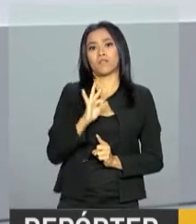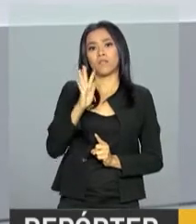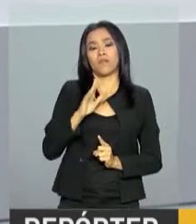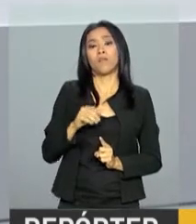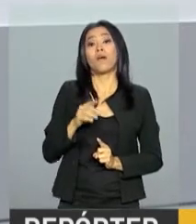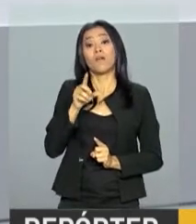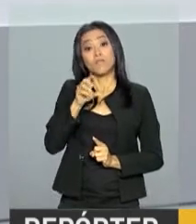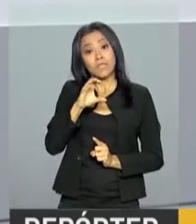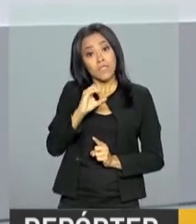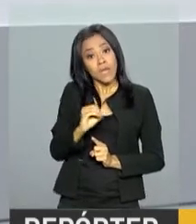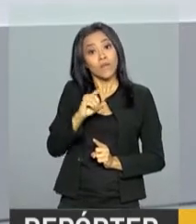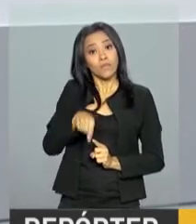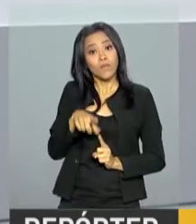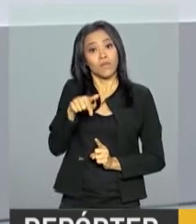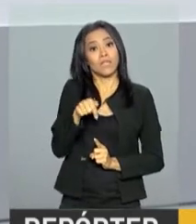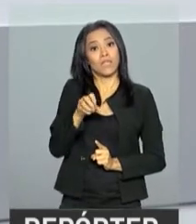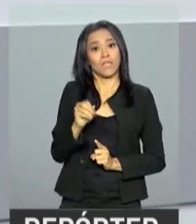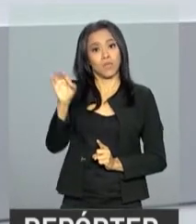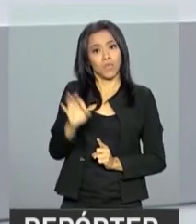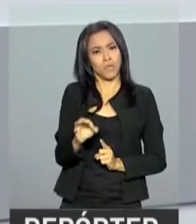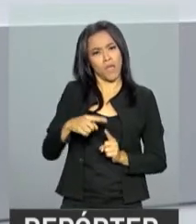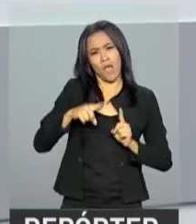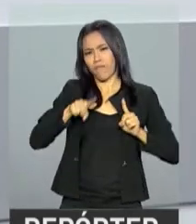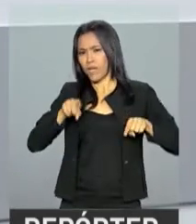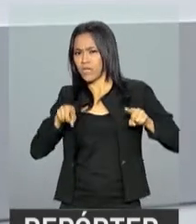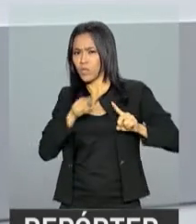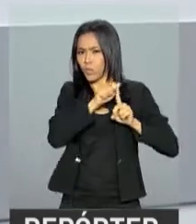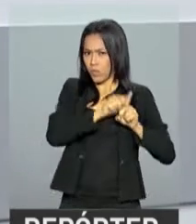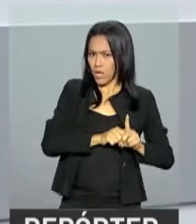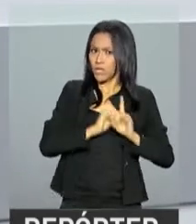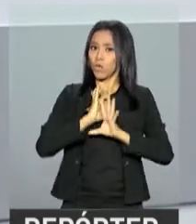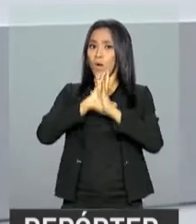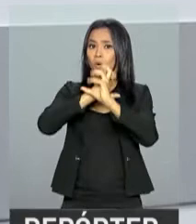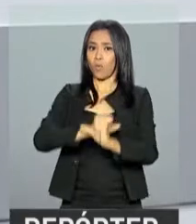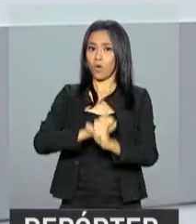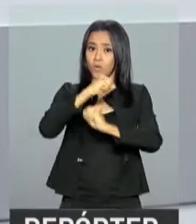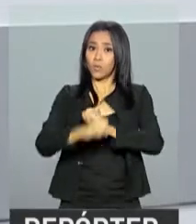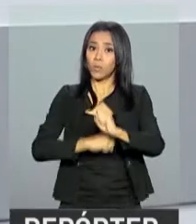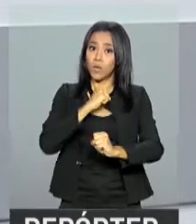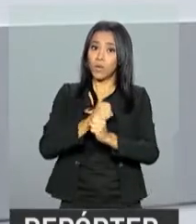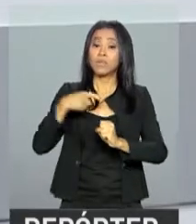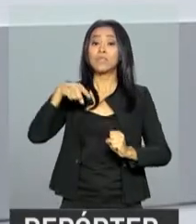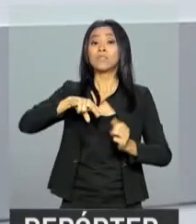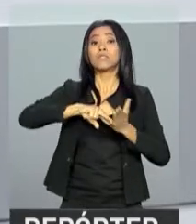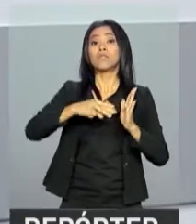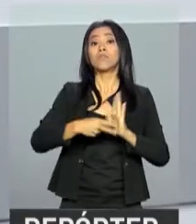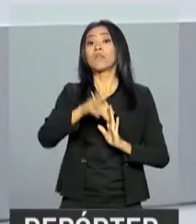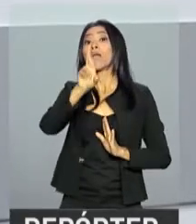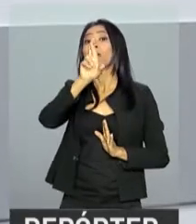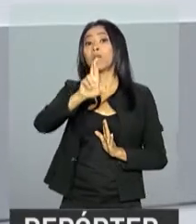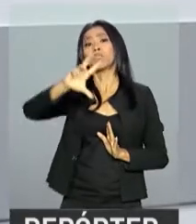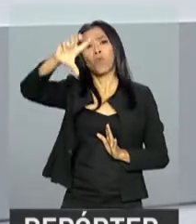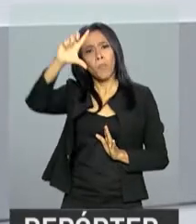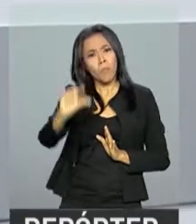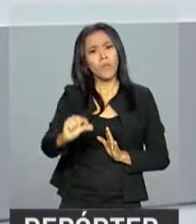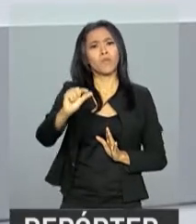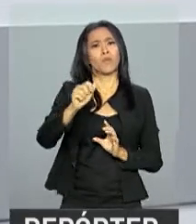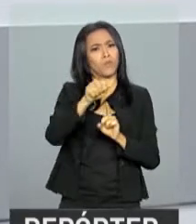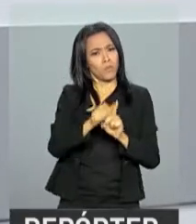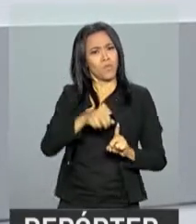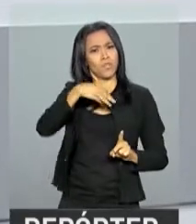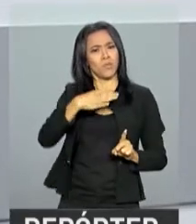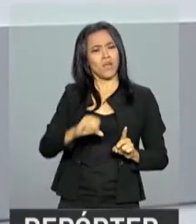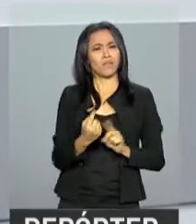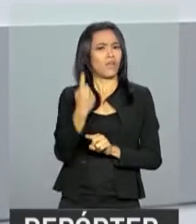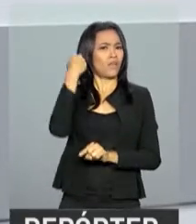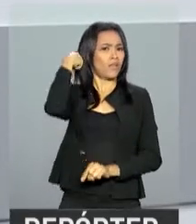0,70 por cento tanto a variação mensal quanto o acumulado no ano representaram o menor nível para um mês de março desde a implantação